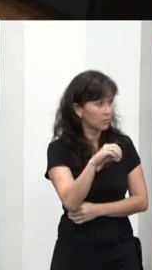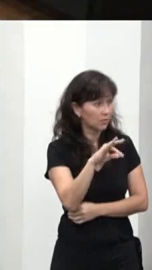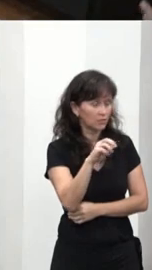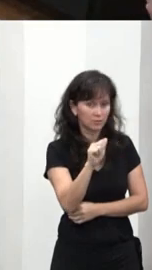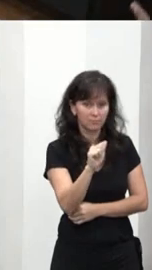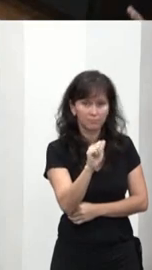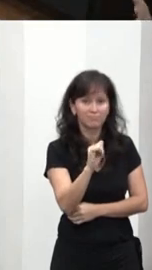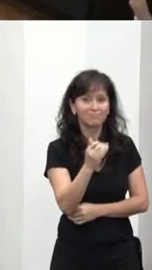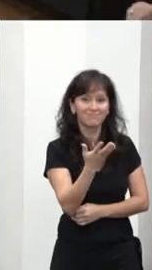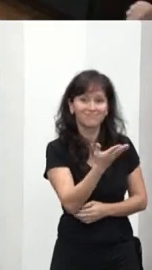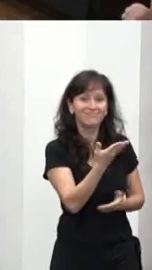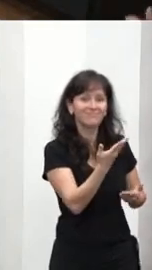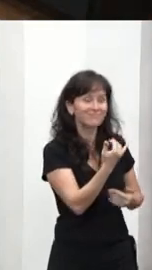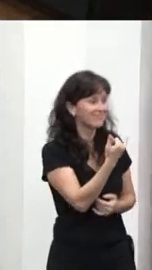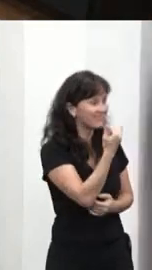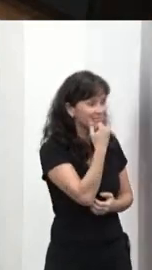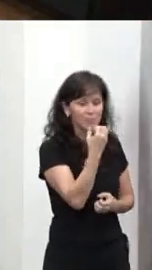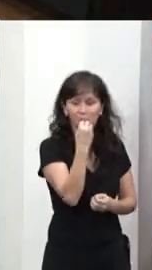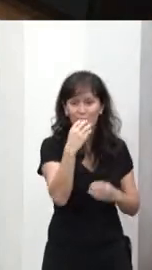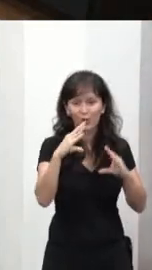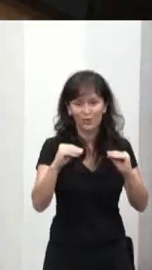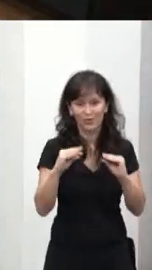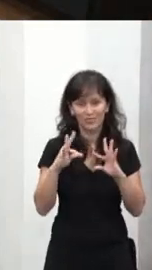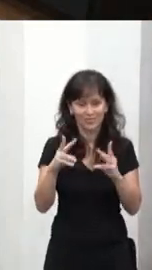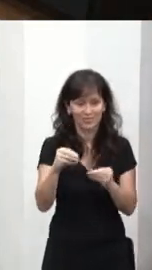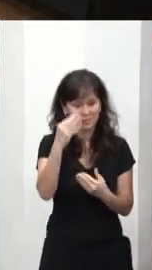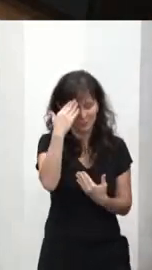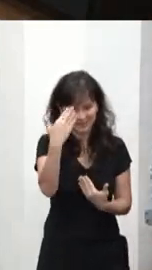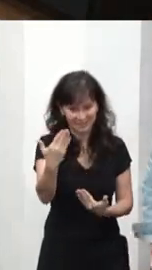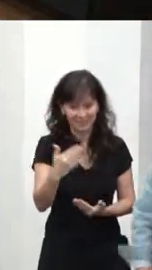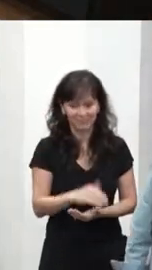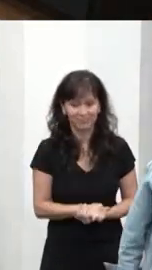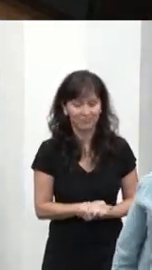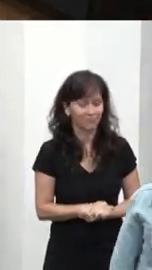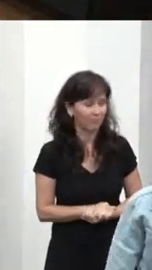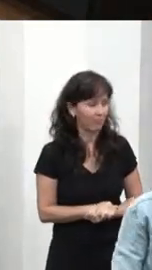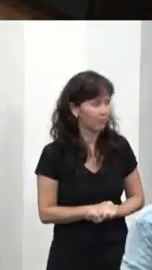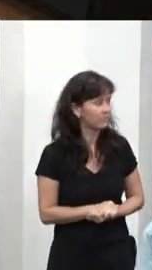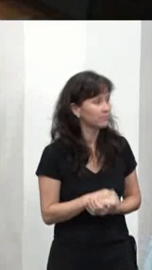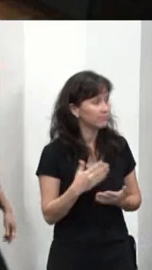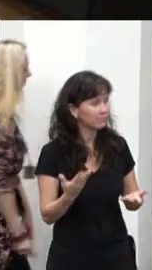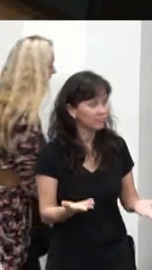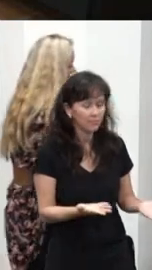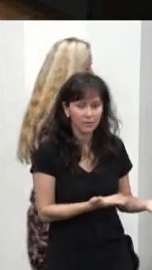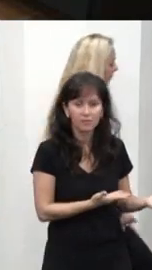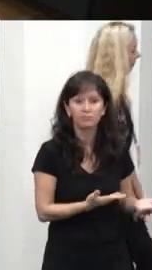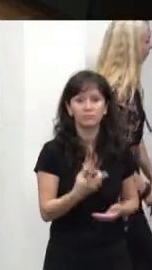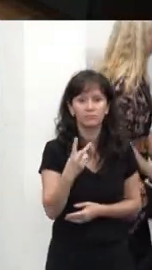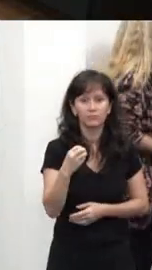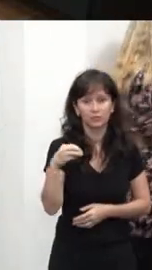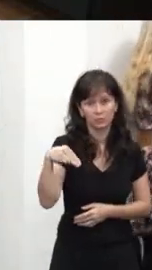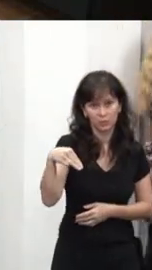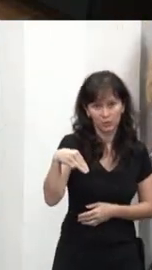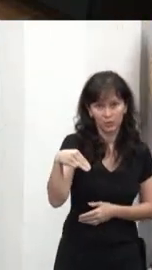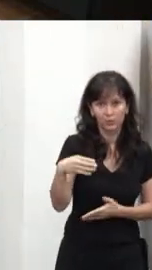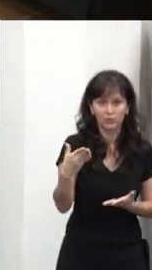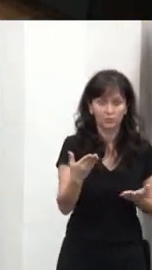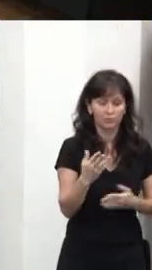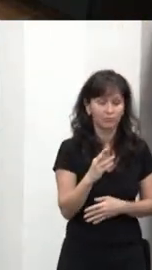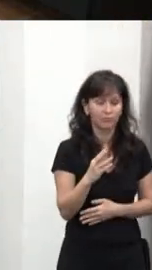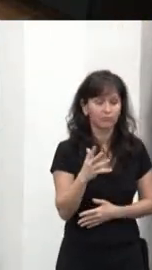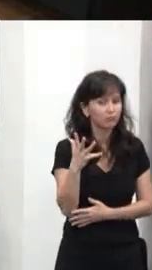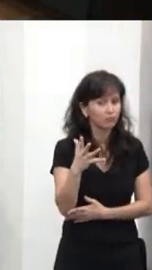até amanhã obrigado é isso gente 20 minutos para o Thiago Rocha